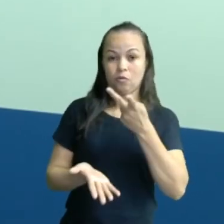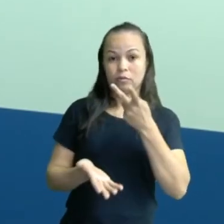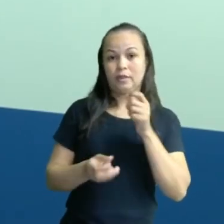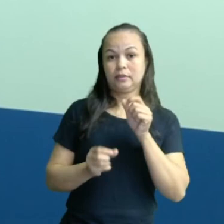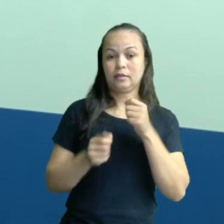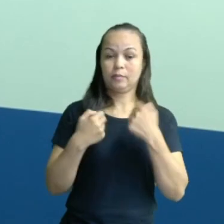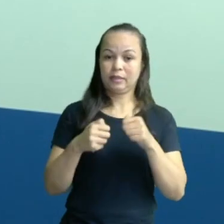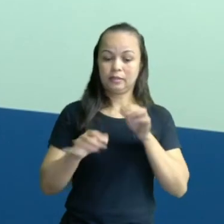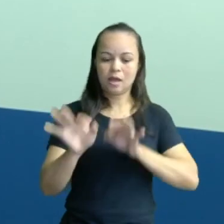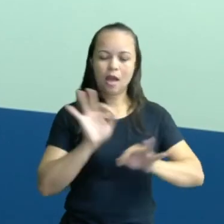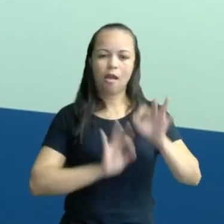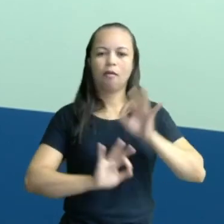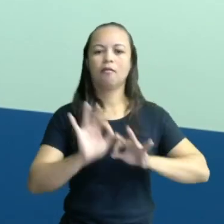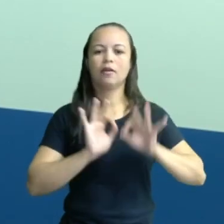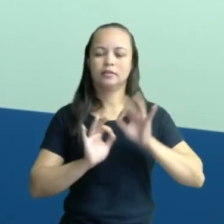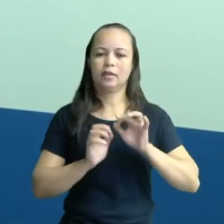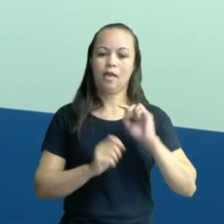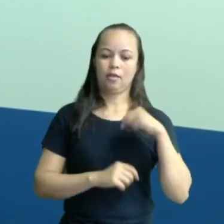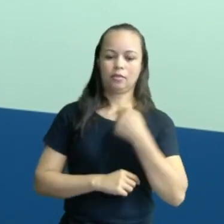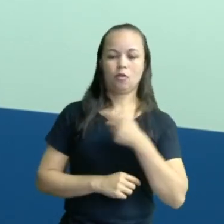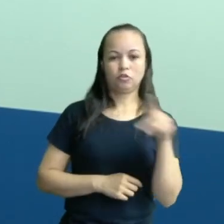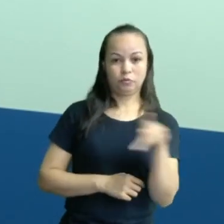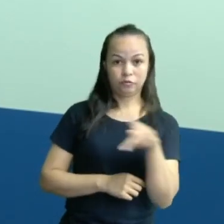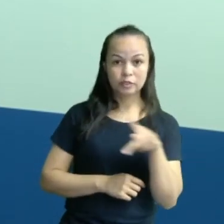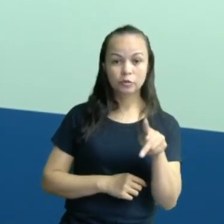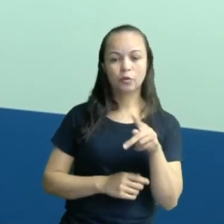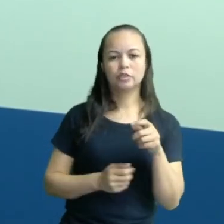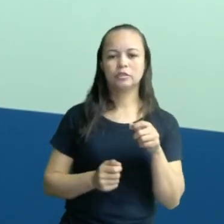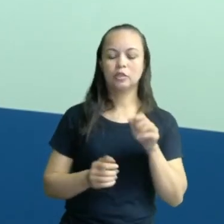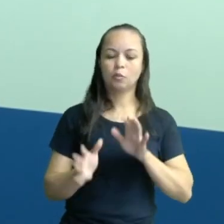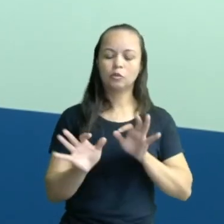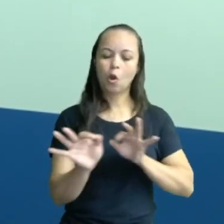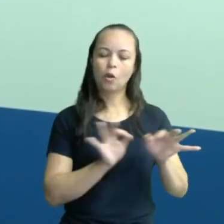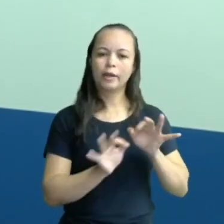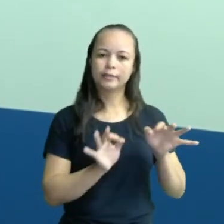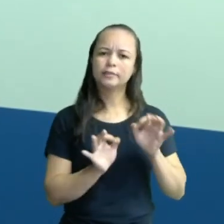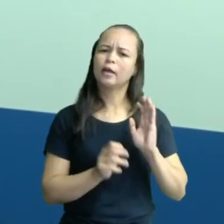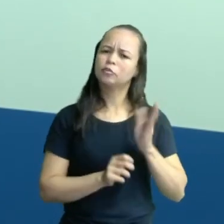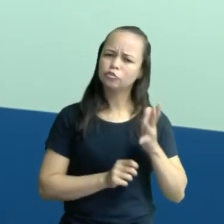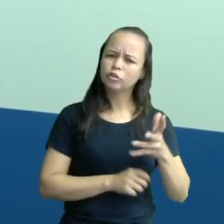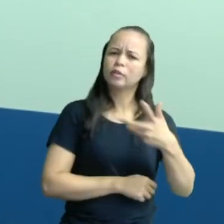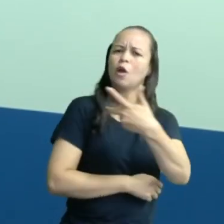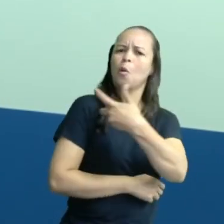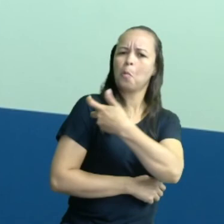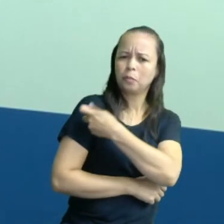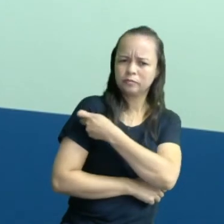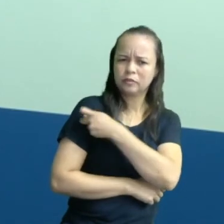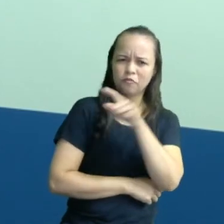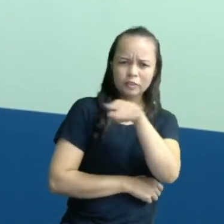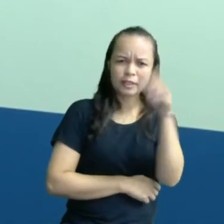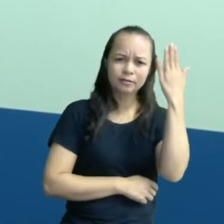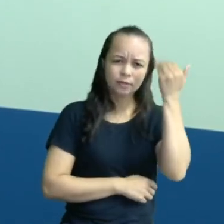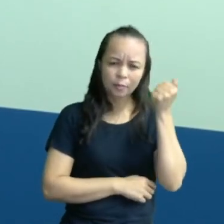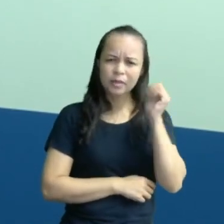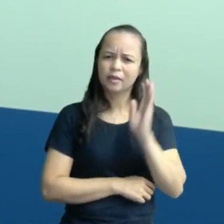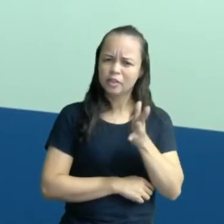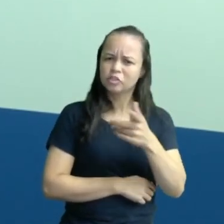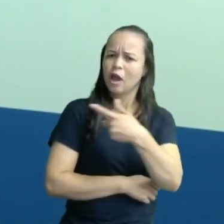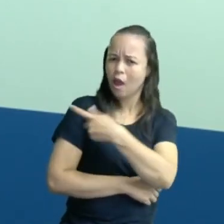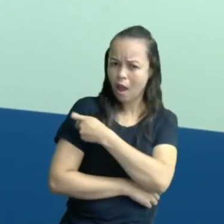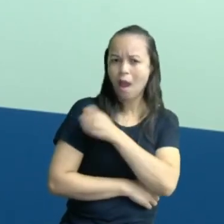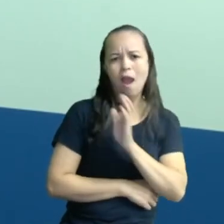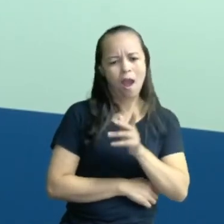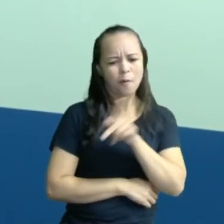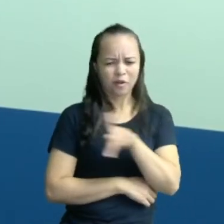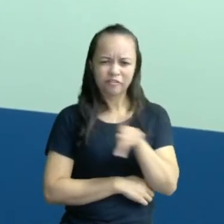está se organizando. Nós, professores, já estamos praticamente todos imunizados. Já sabia disso? Que a gente já tomou vacina?